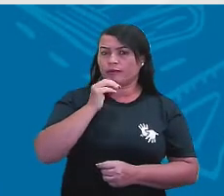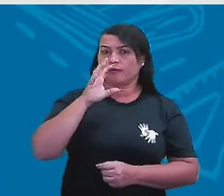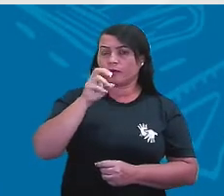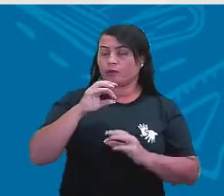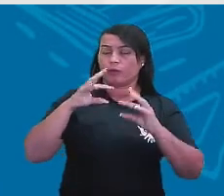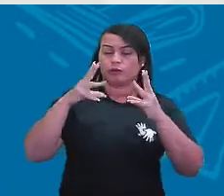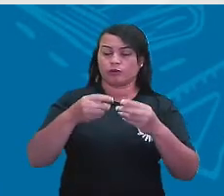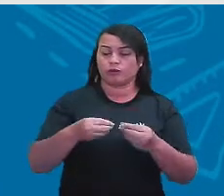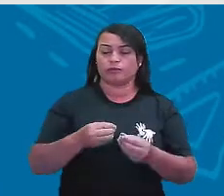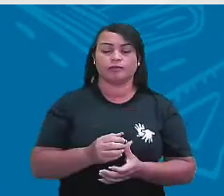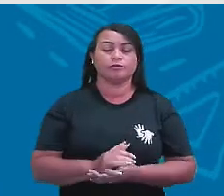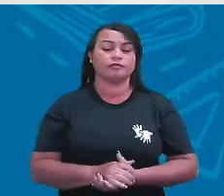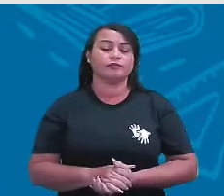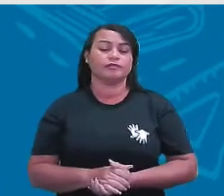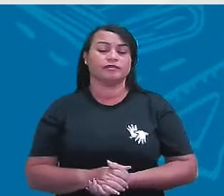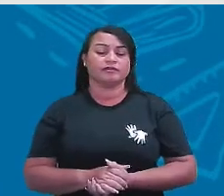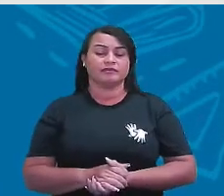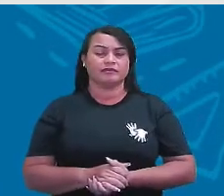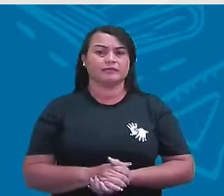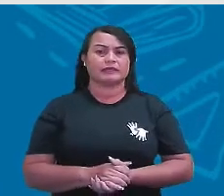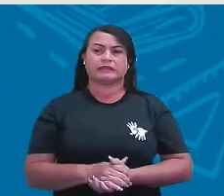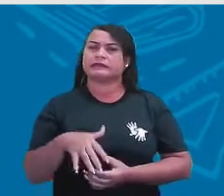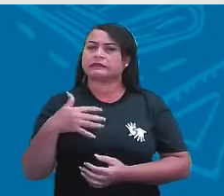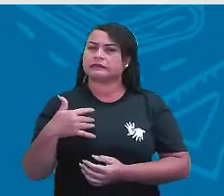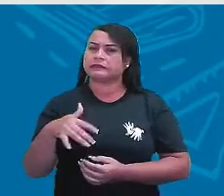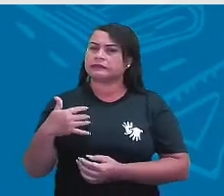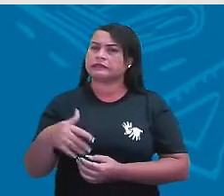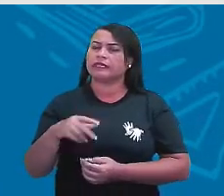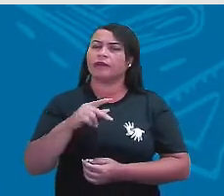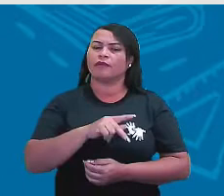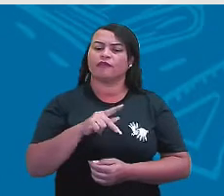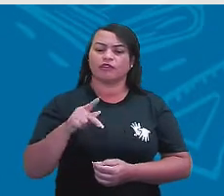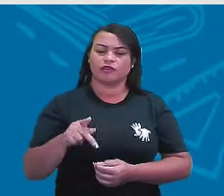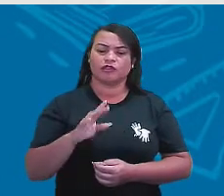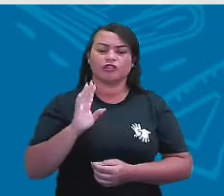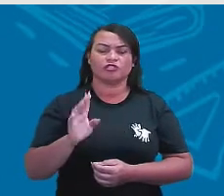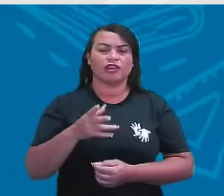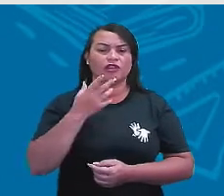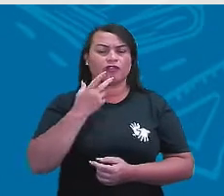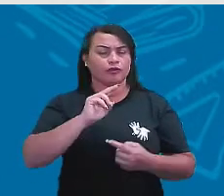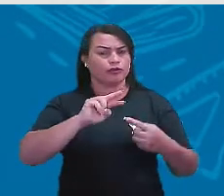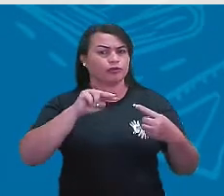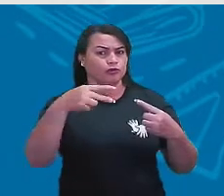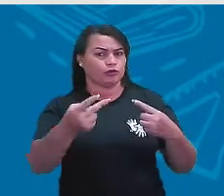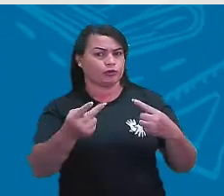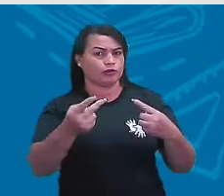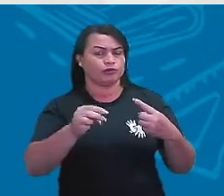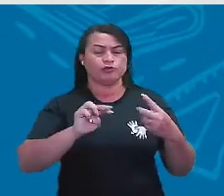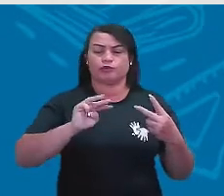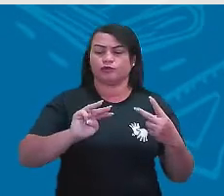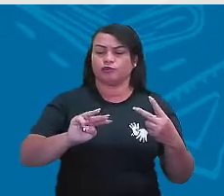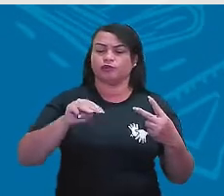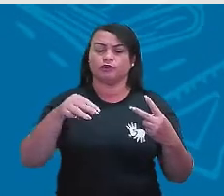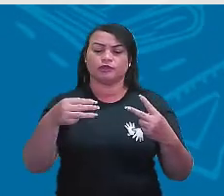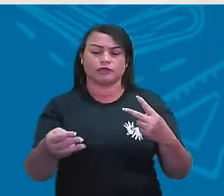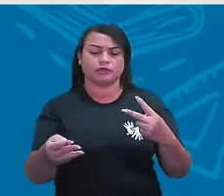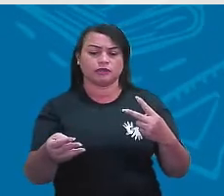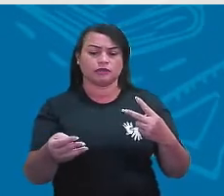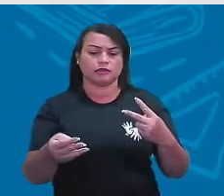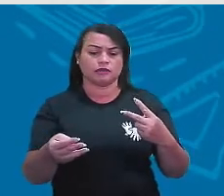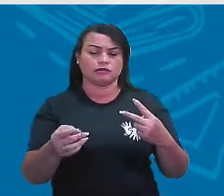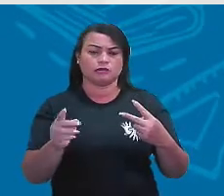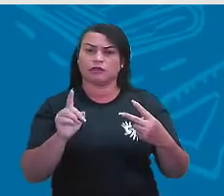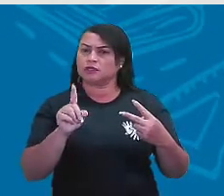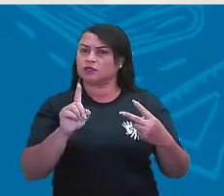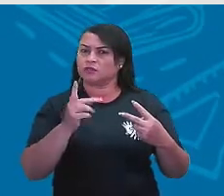Alto. Eita, professora, a senhora já me falou de dobro, já me falou de triplo, mas